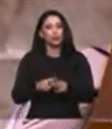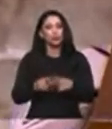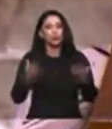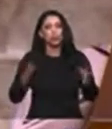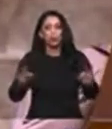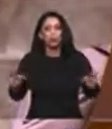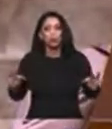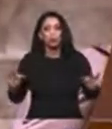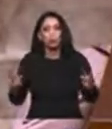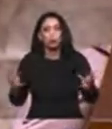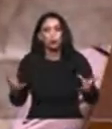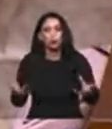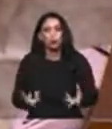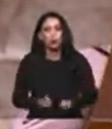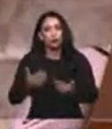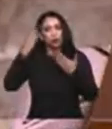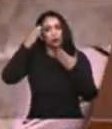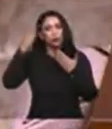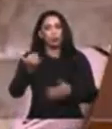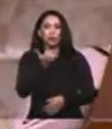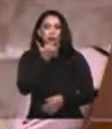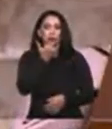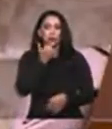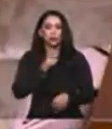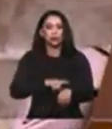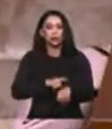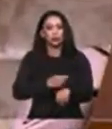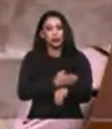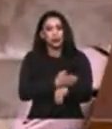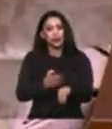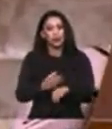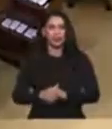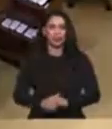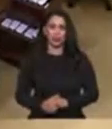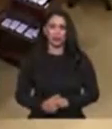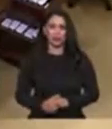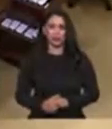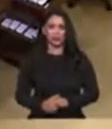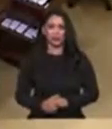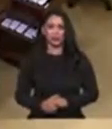Reitera-se em tudo as alegações finais. Muito obrigada e desculpe passada a hora.